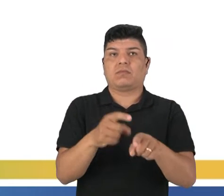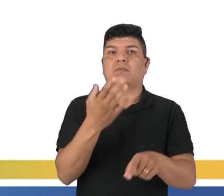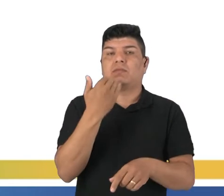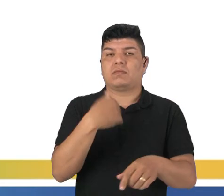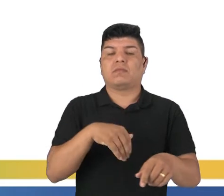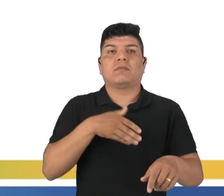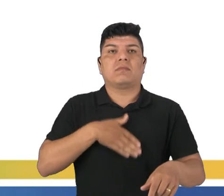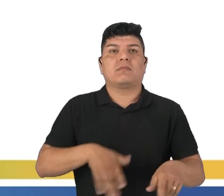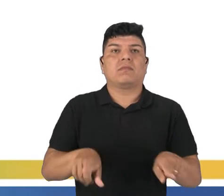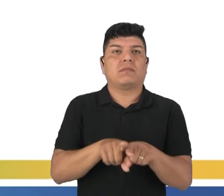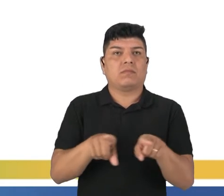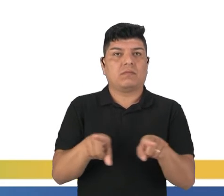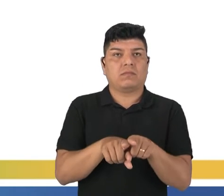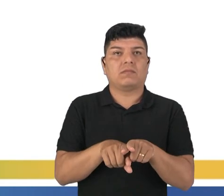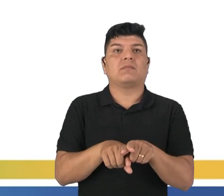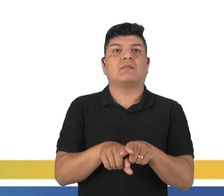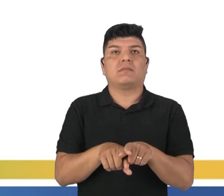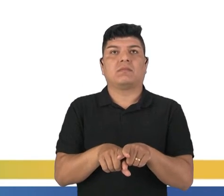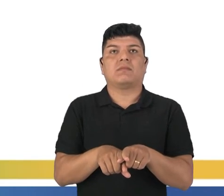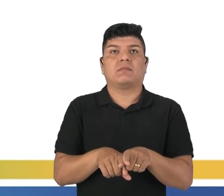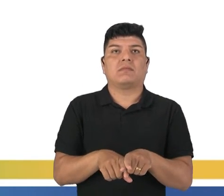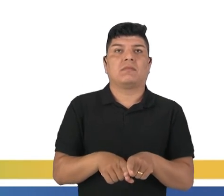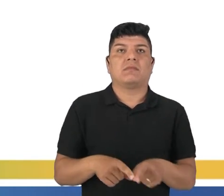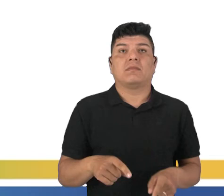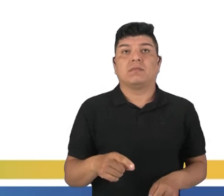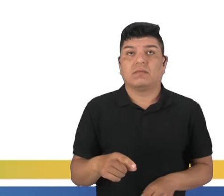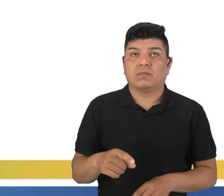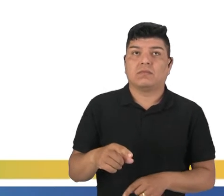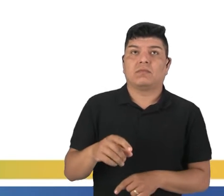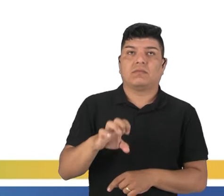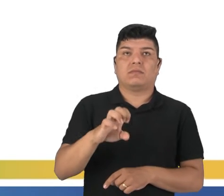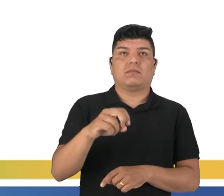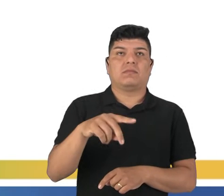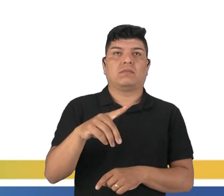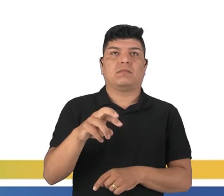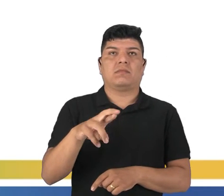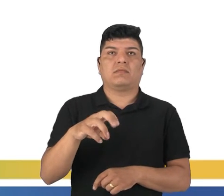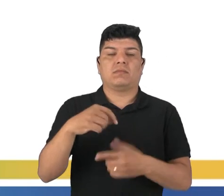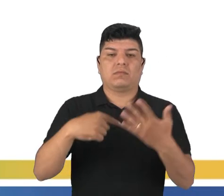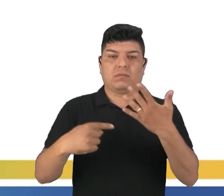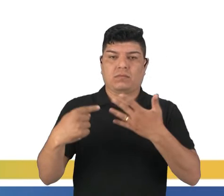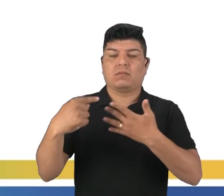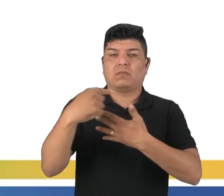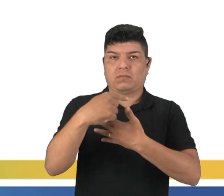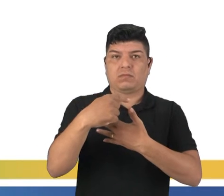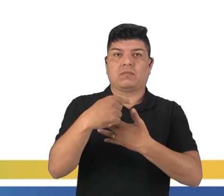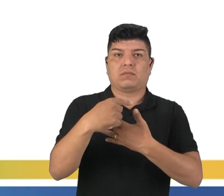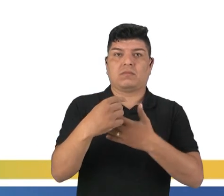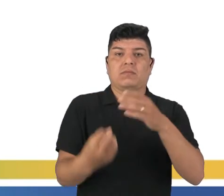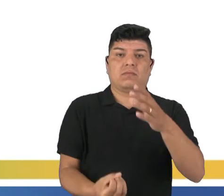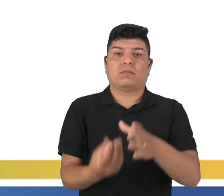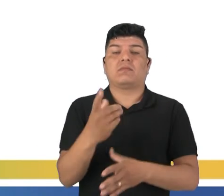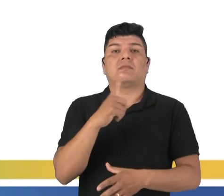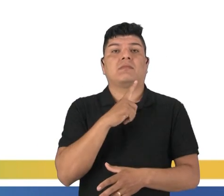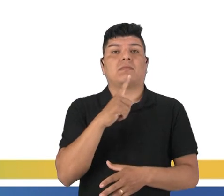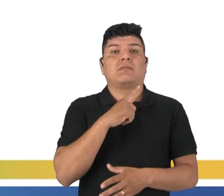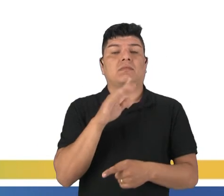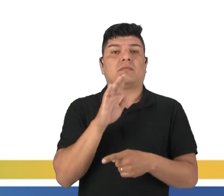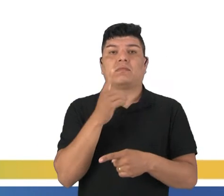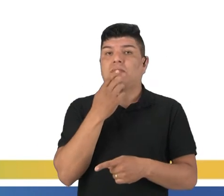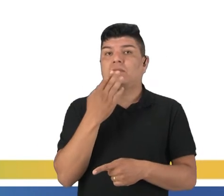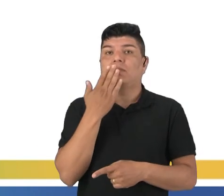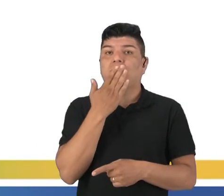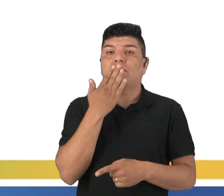digestivo. No sistema endócrino, ele serve para produzir a insulina, né? No caso, a insulina, ela ajuda